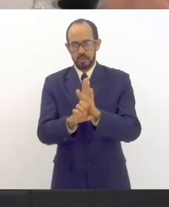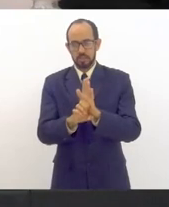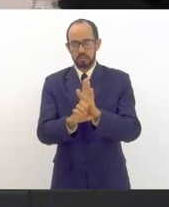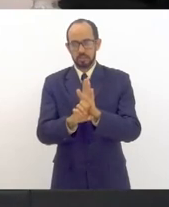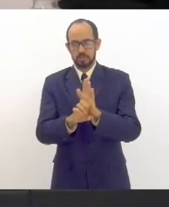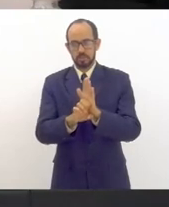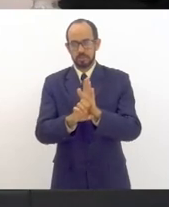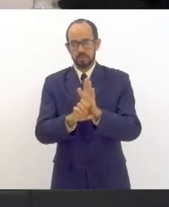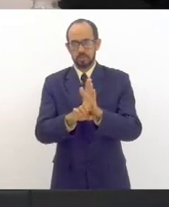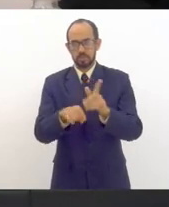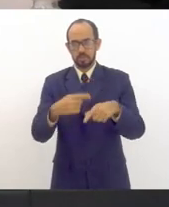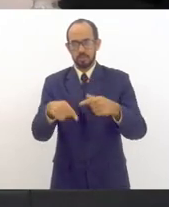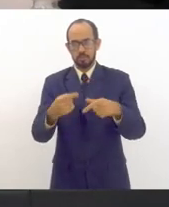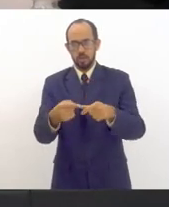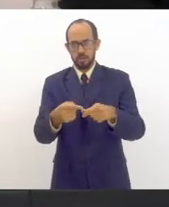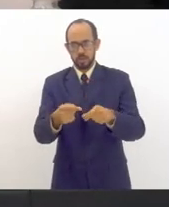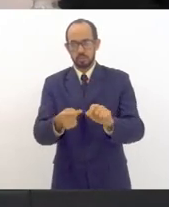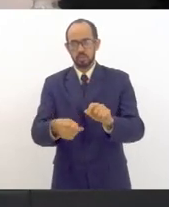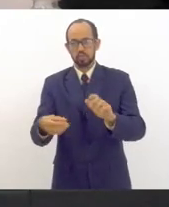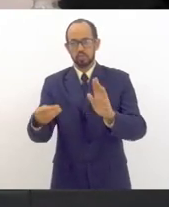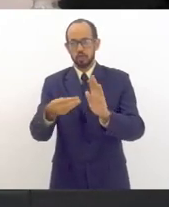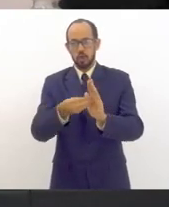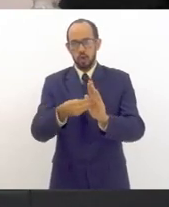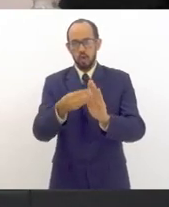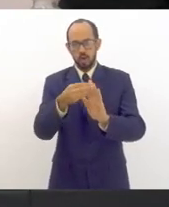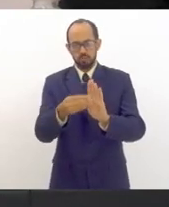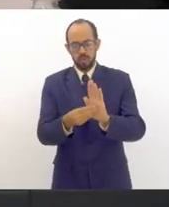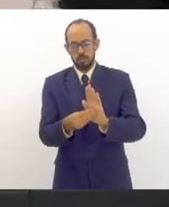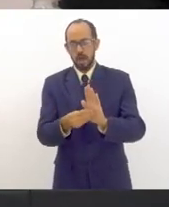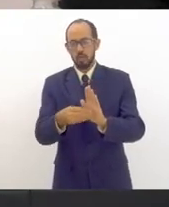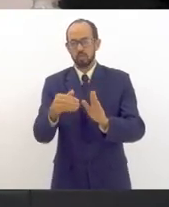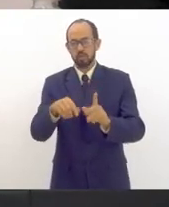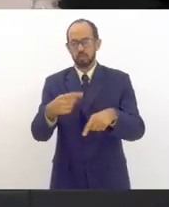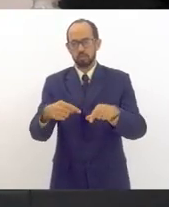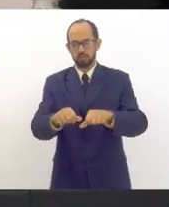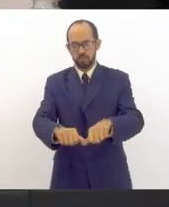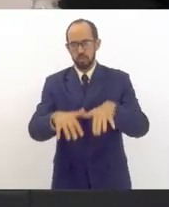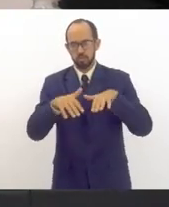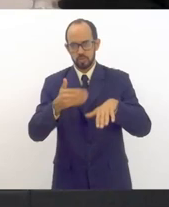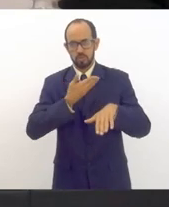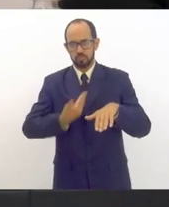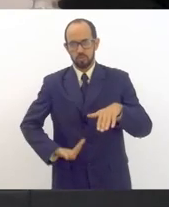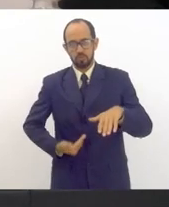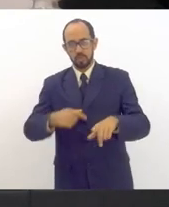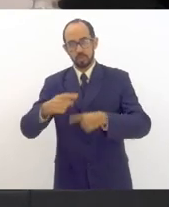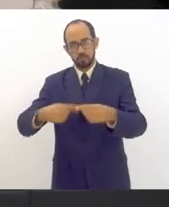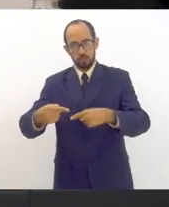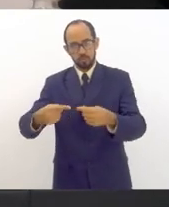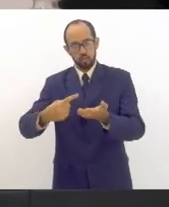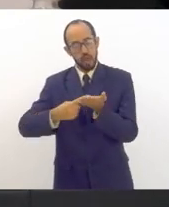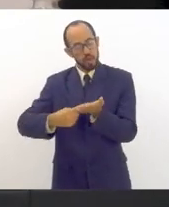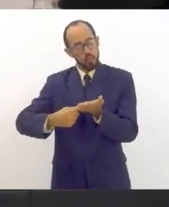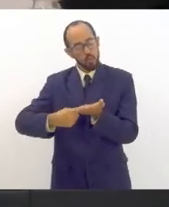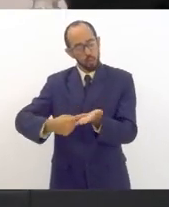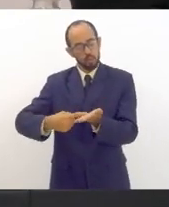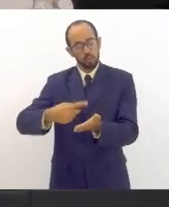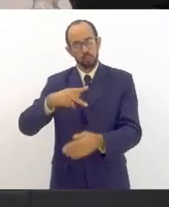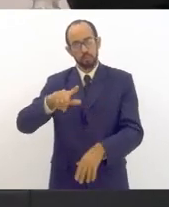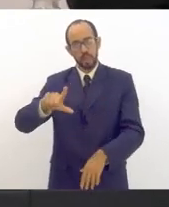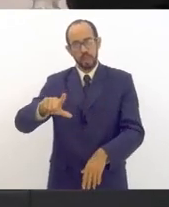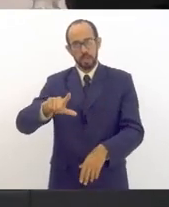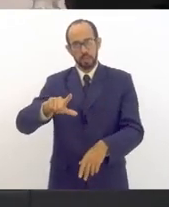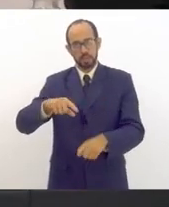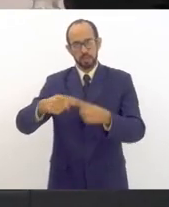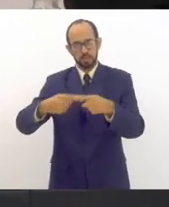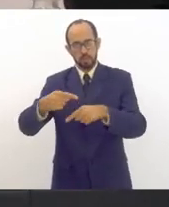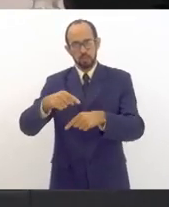pauta, logicamente, como sempre, depois de uma audiência pública, mas depois de um acordo com o PL. O PL que vai dizer, depois do dia 2,